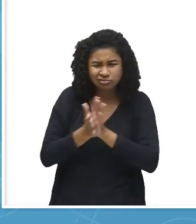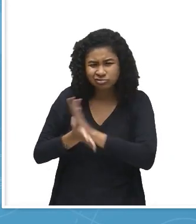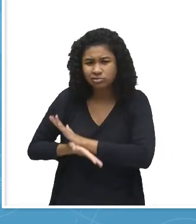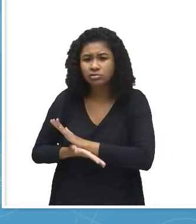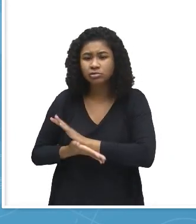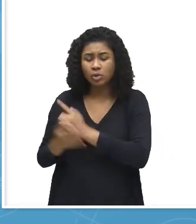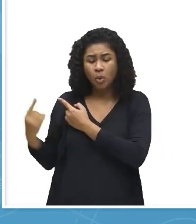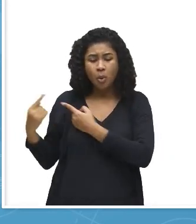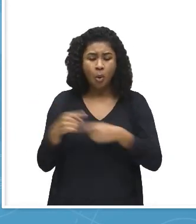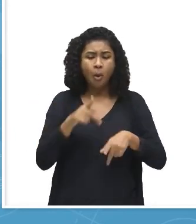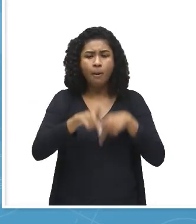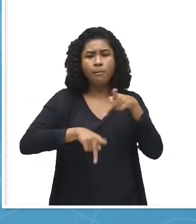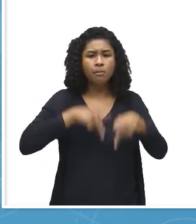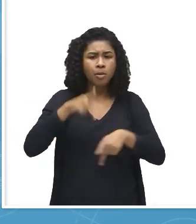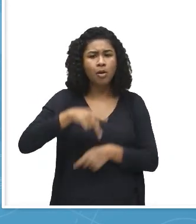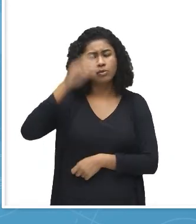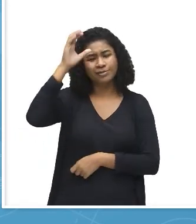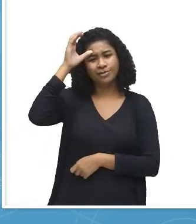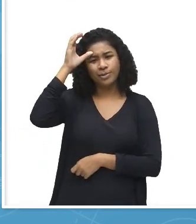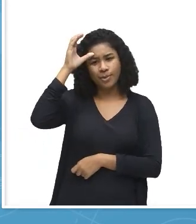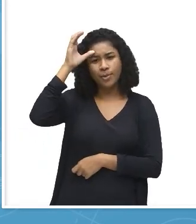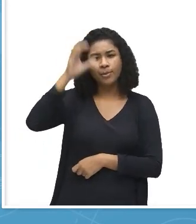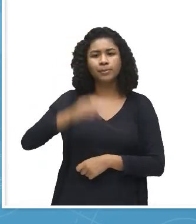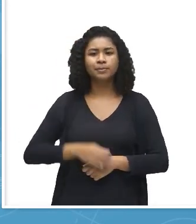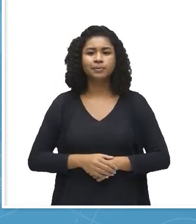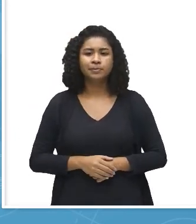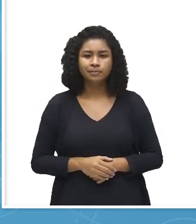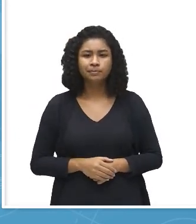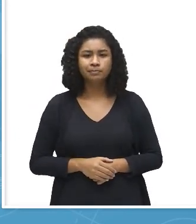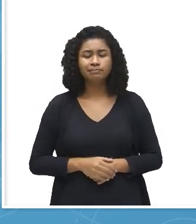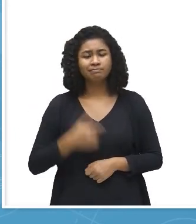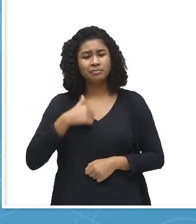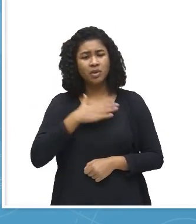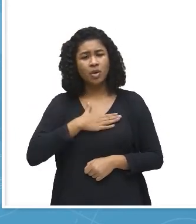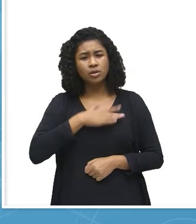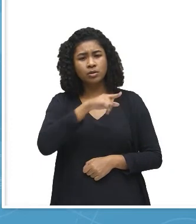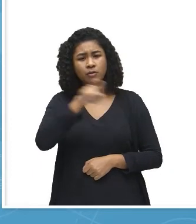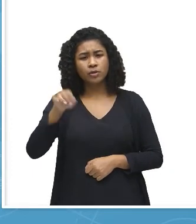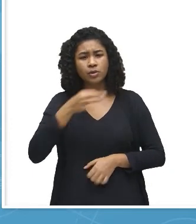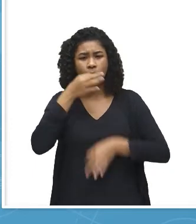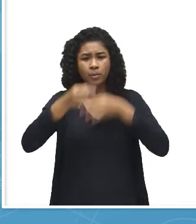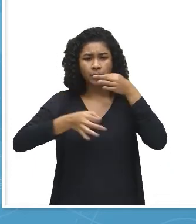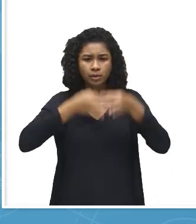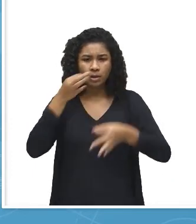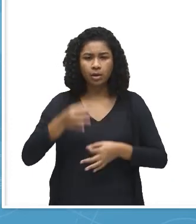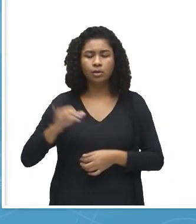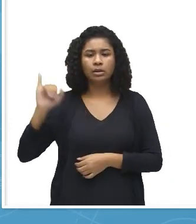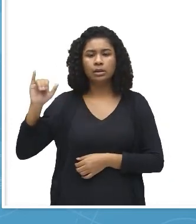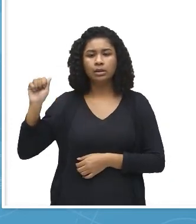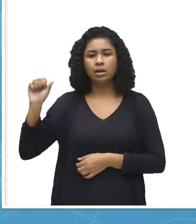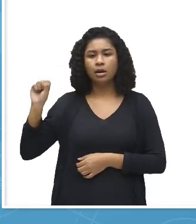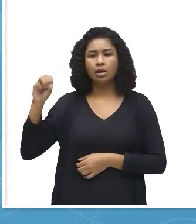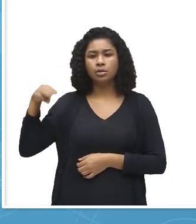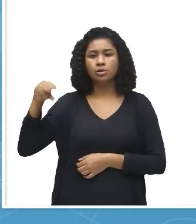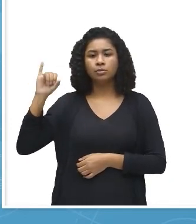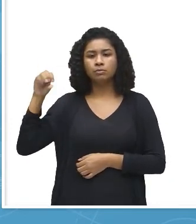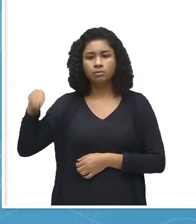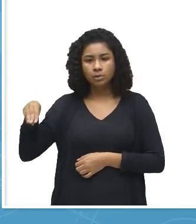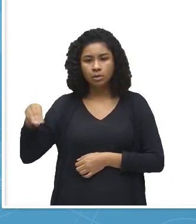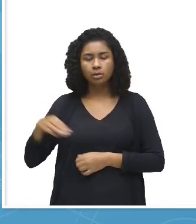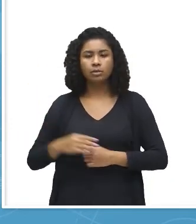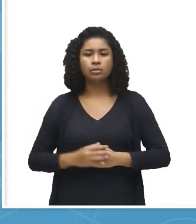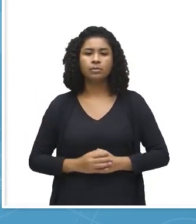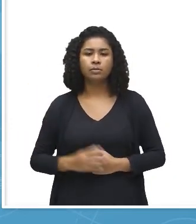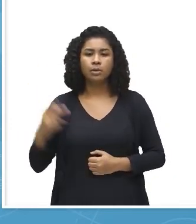estão interagindo. Aqui a Yasmin, o Patrick, estão falando sobre a questão da